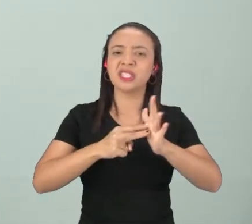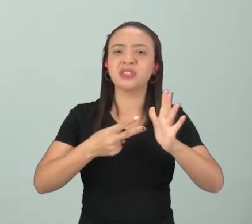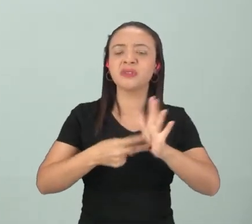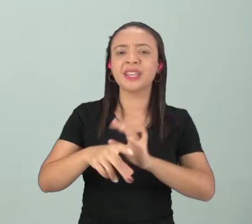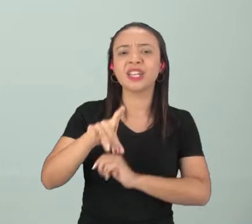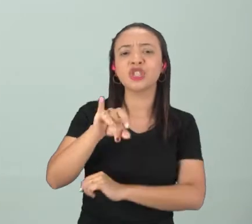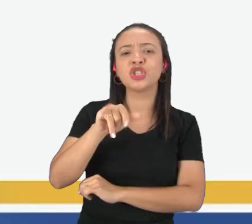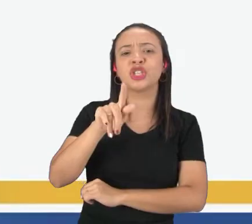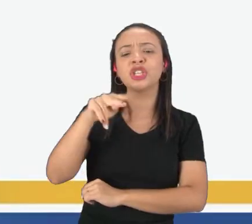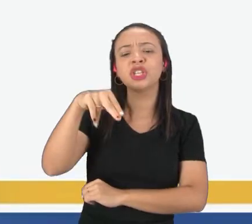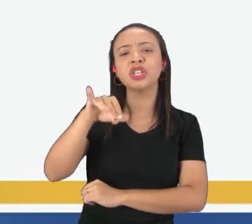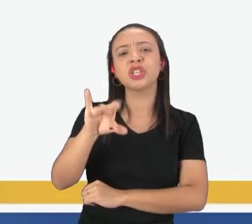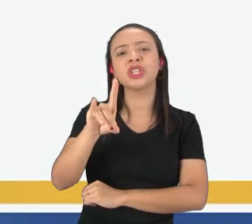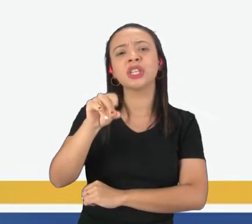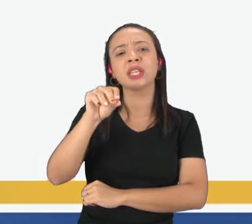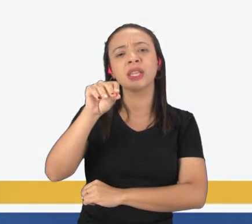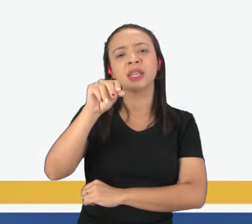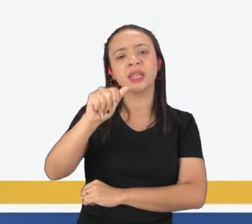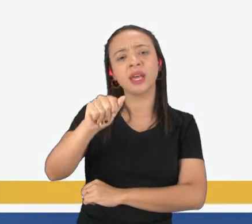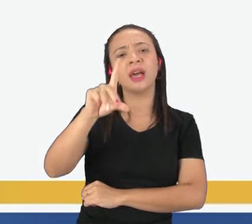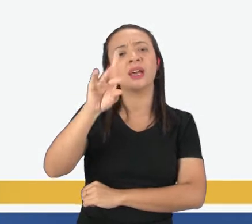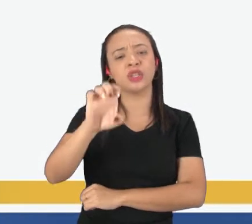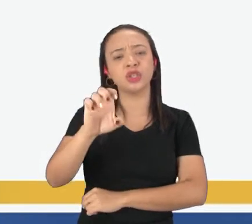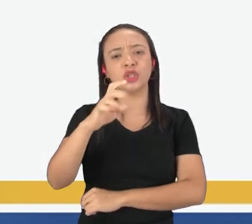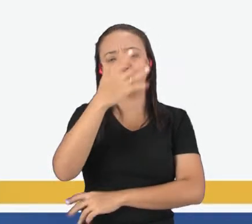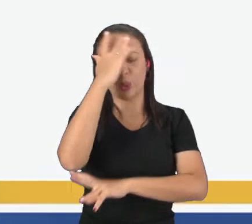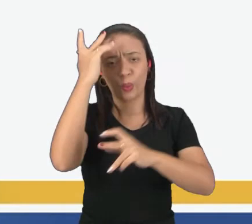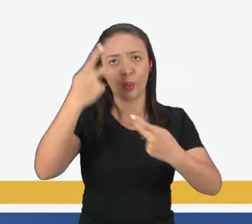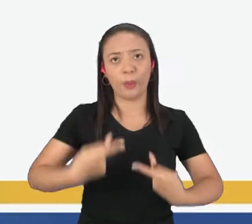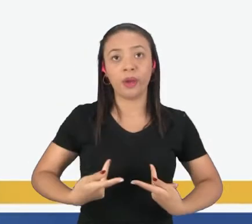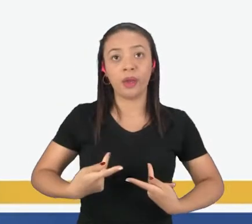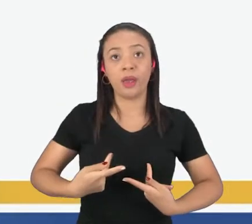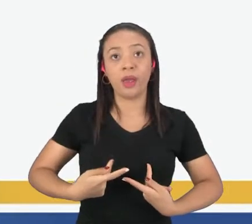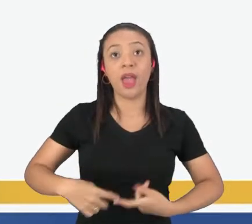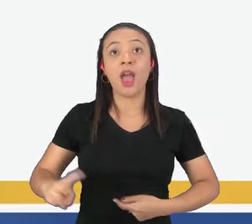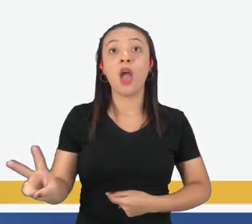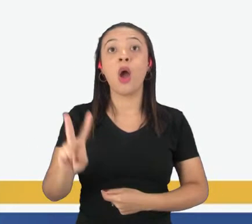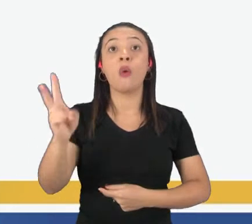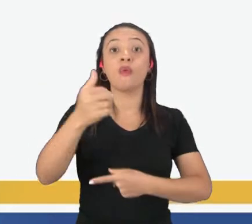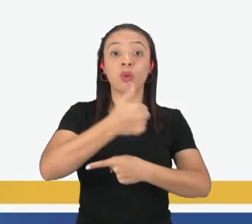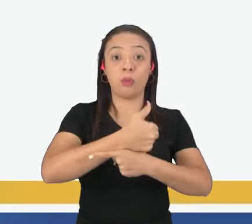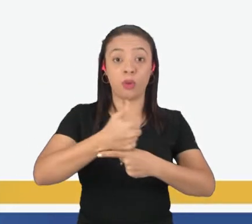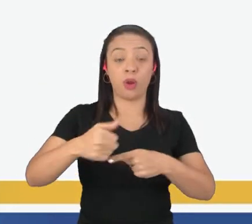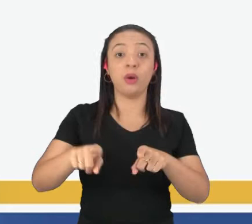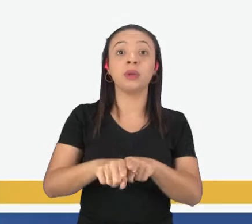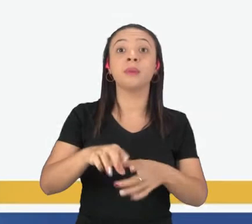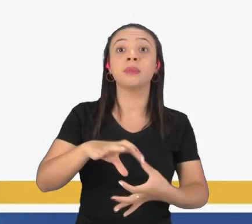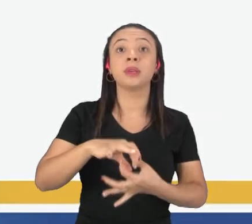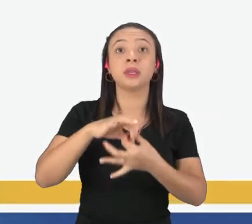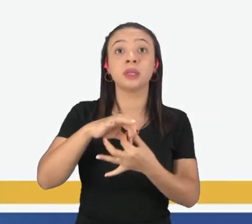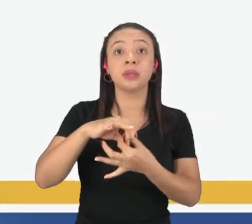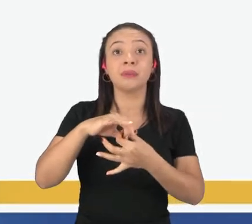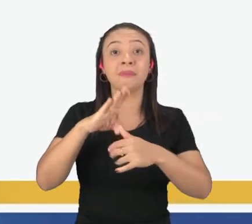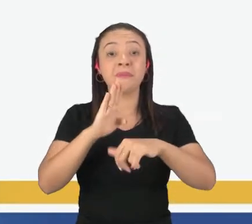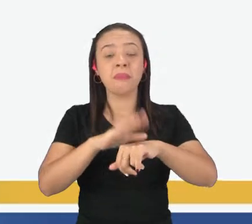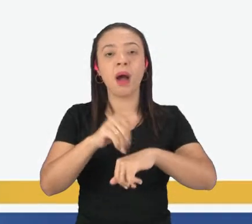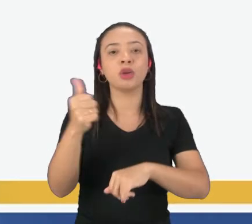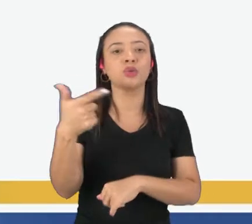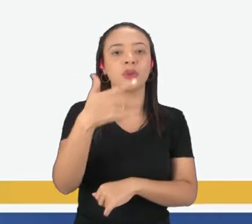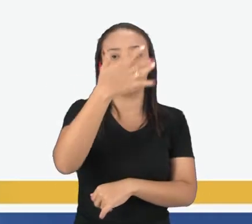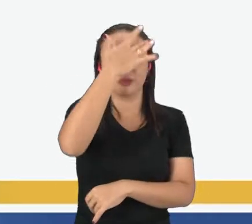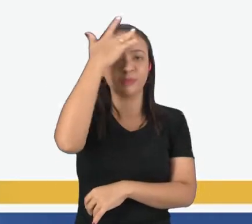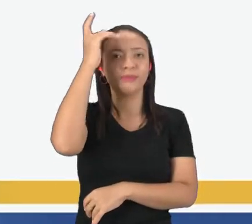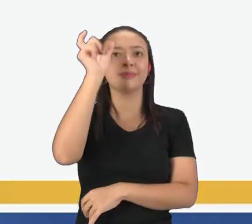dignidade humana? É um valor moral e espiritual inerente à pessoa. É um